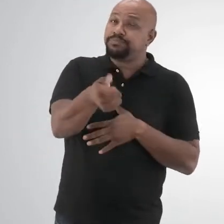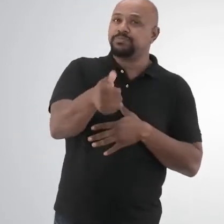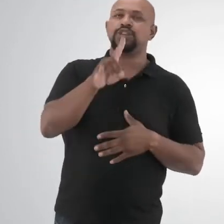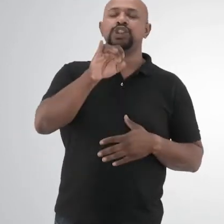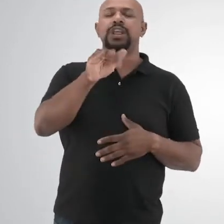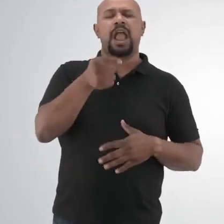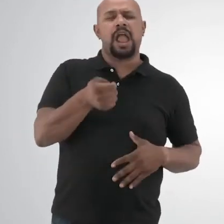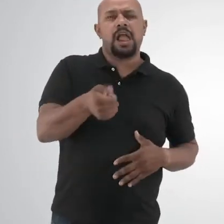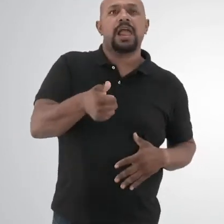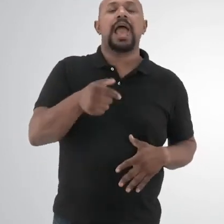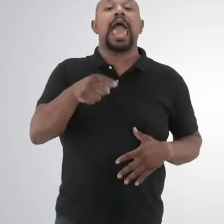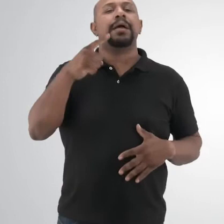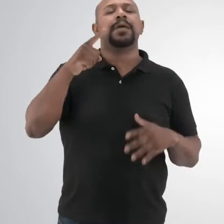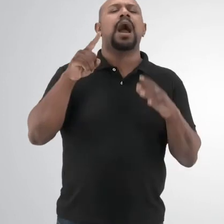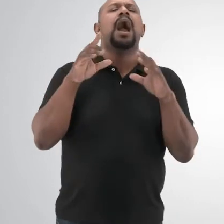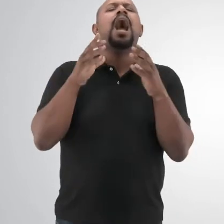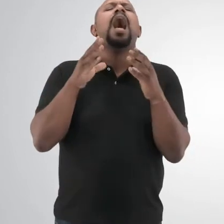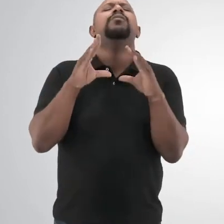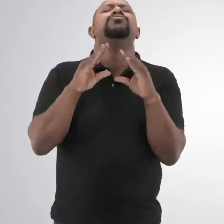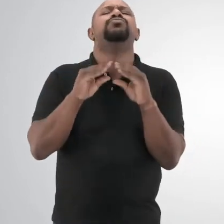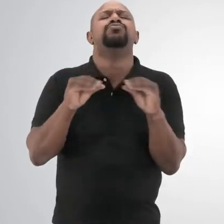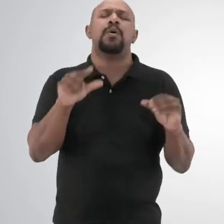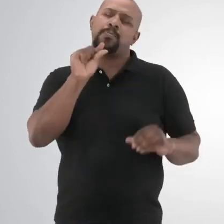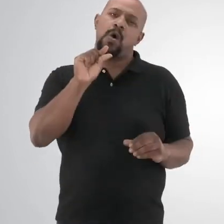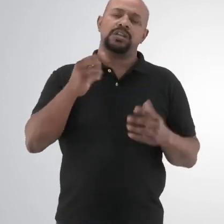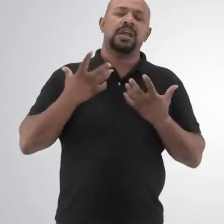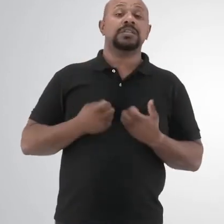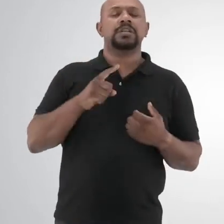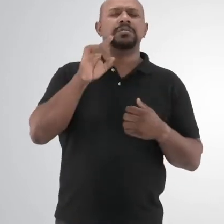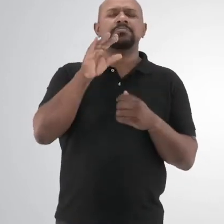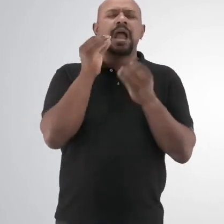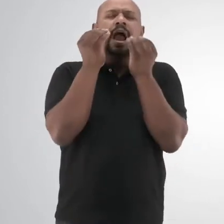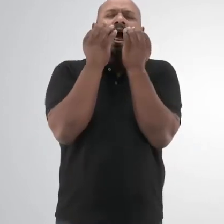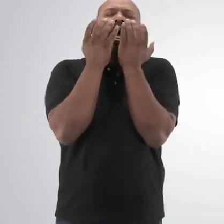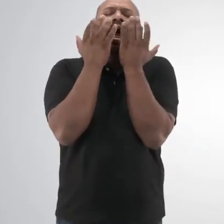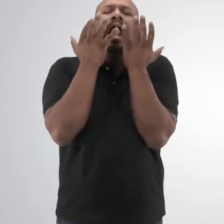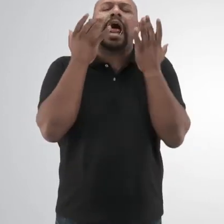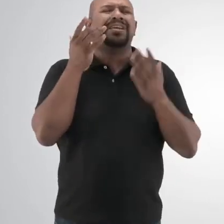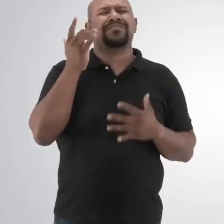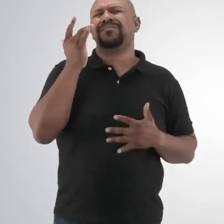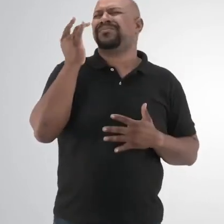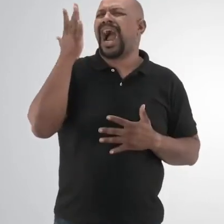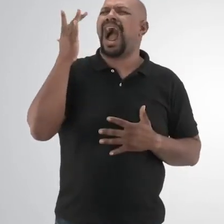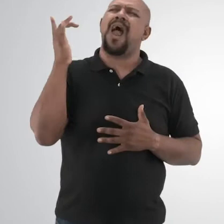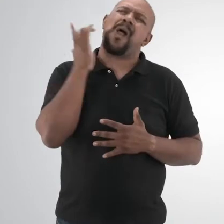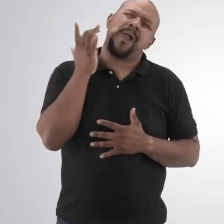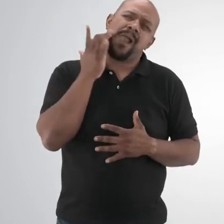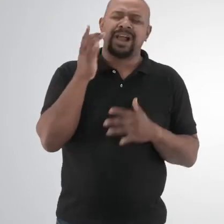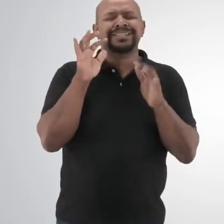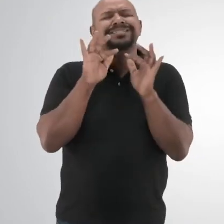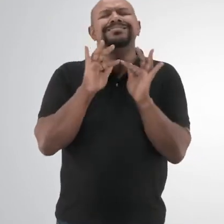ajudar a amenizar esse aspecto de cansado e dar uma leve clareada nas olheiras. É super fácil,